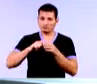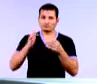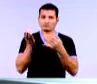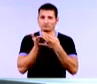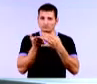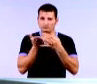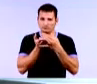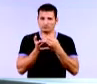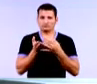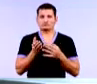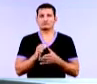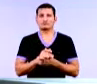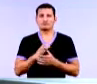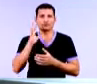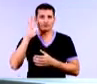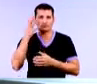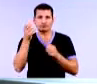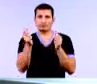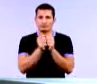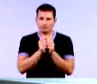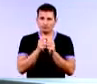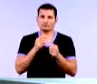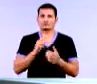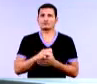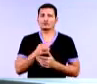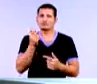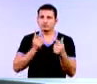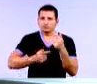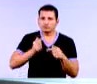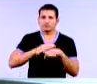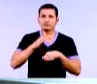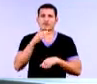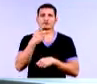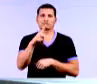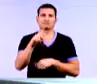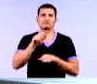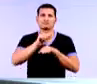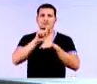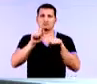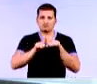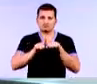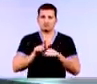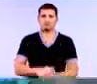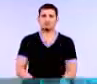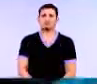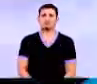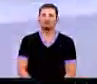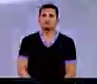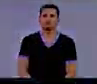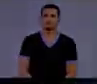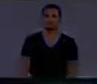vai resolvê-lo junto e vamos discutir um pouquinho mais sobre os algoritmos.